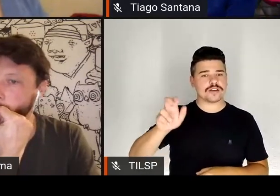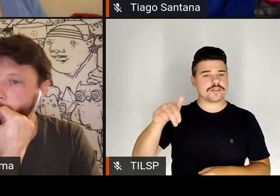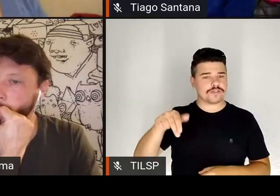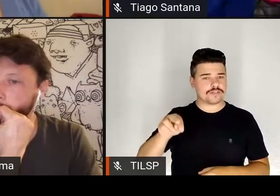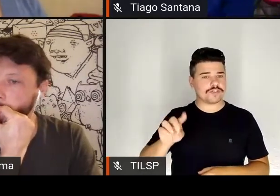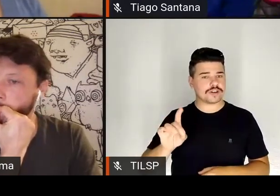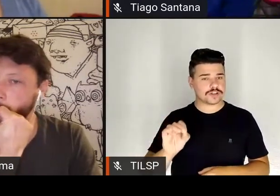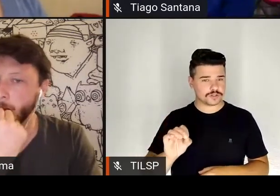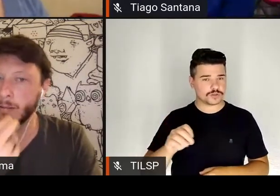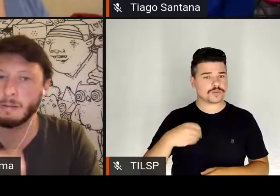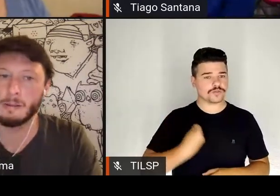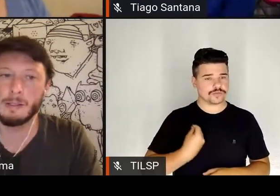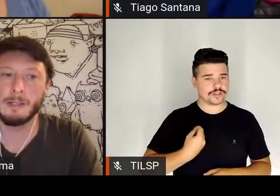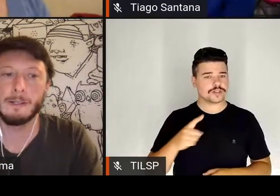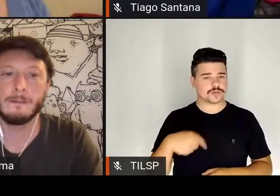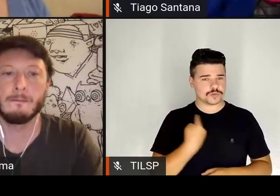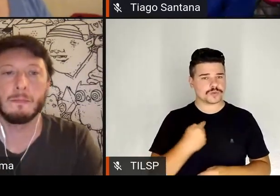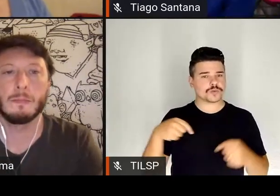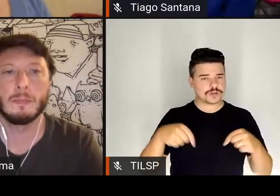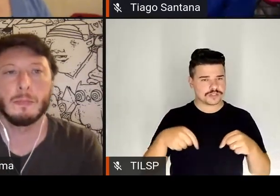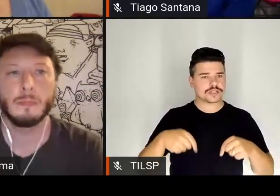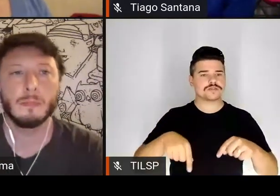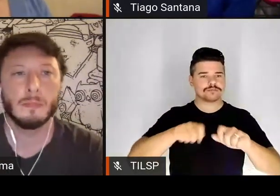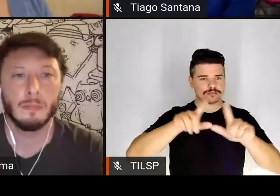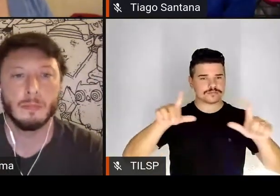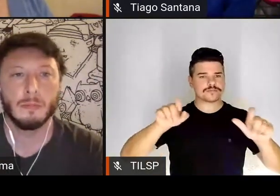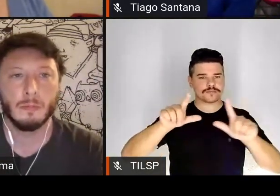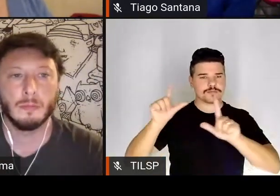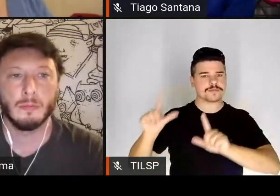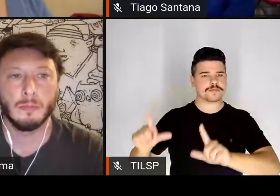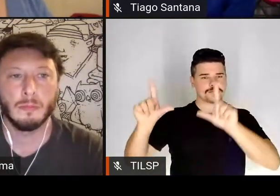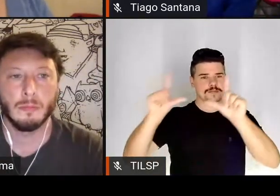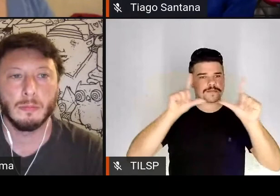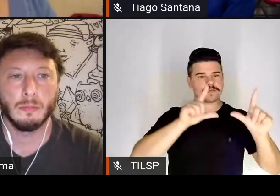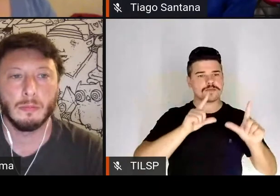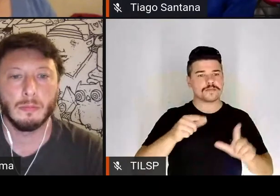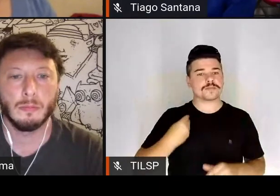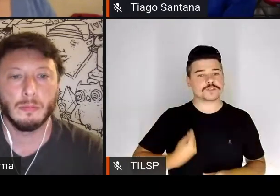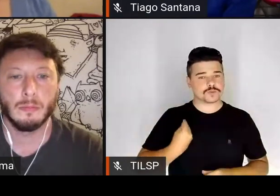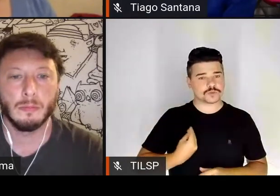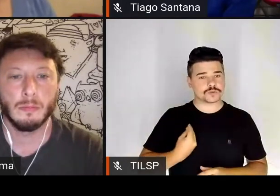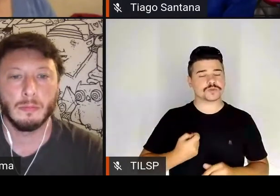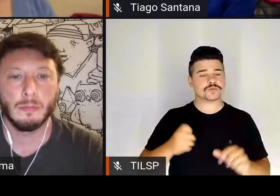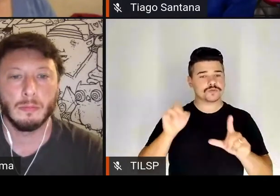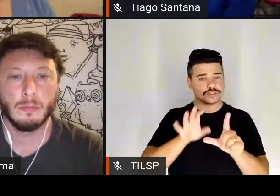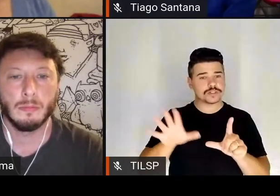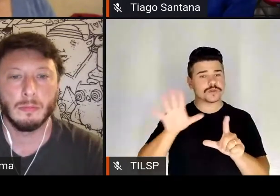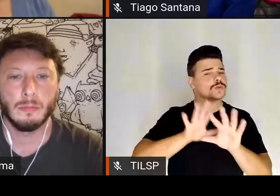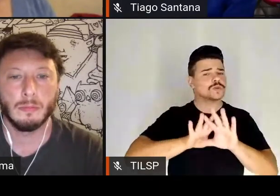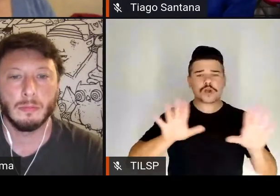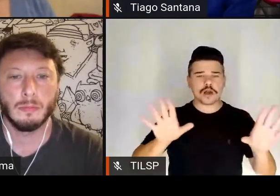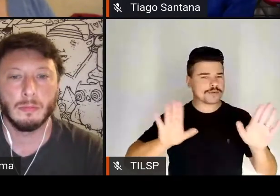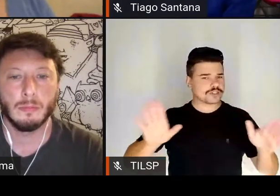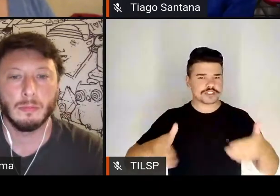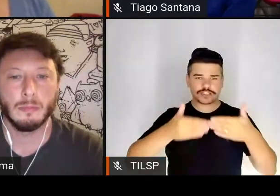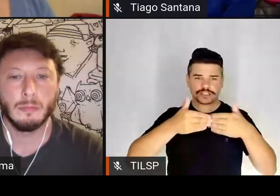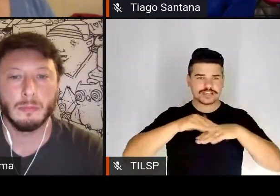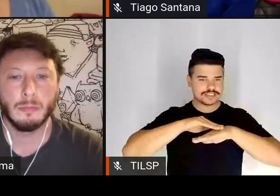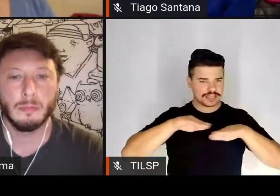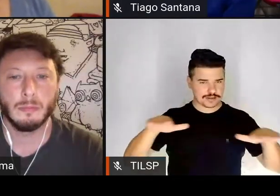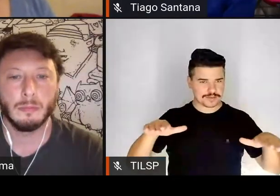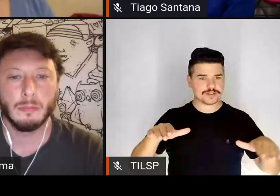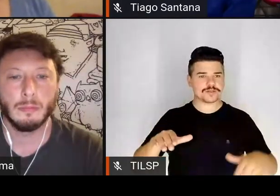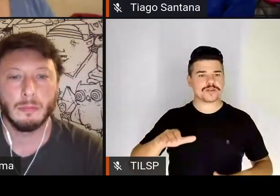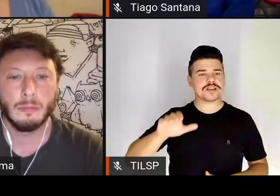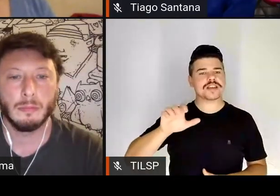está conosco, se tiver, eu gostaria que vocês juntassem a nós aqui no vídeo, mas só realmente para um encerramento. Evandro, como está? Tudo